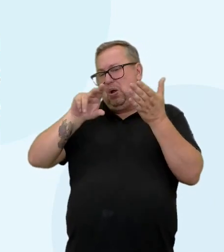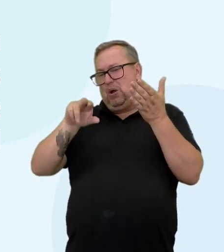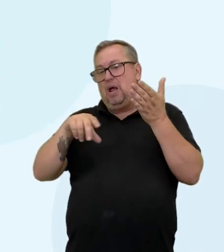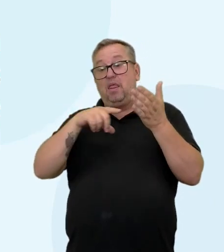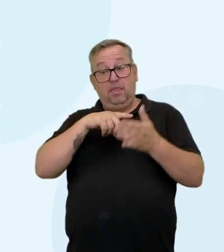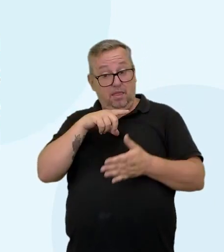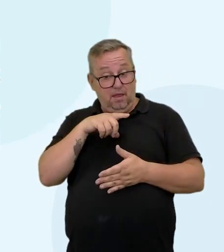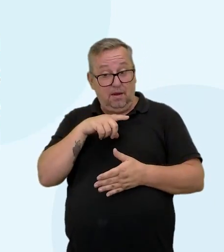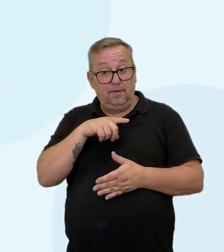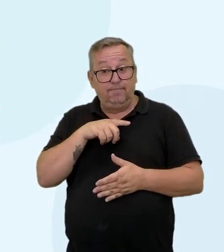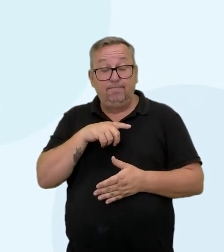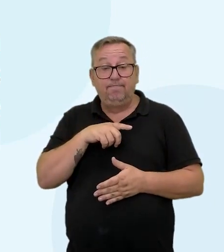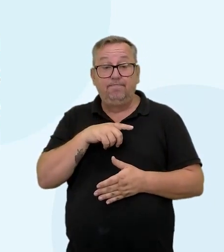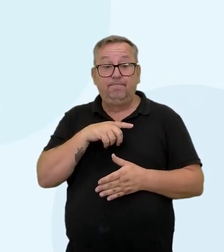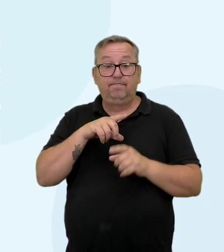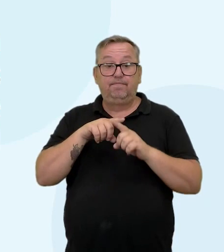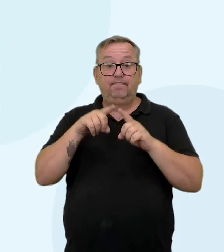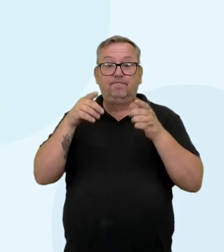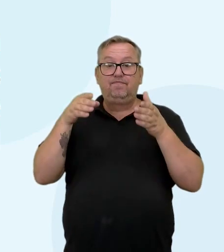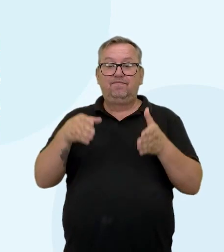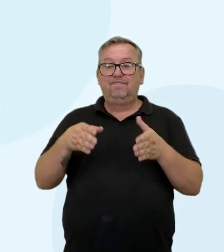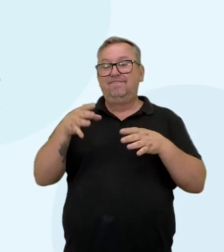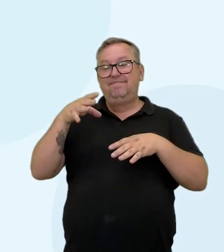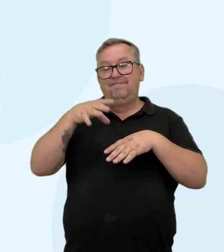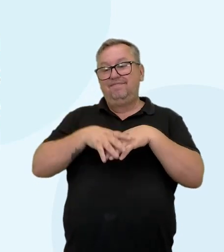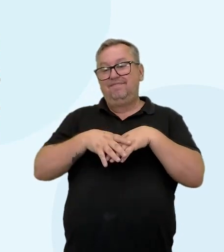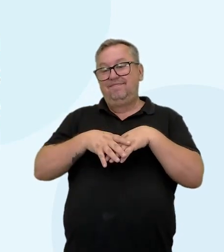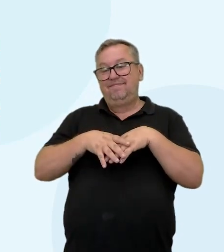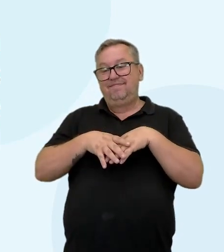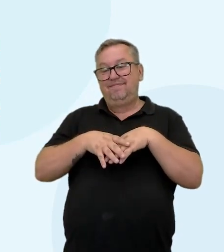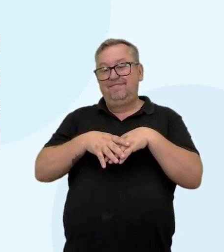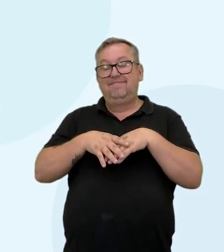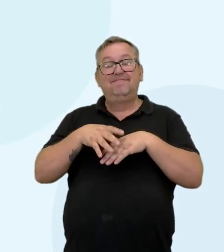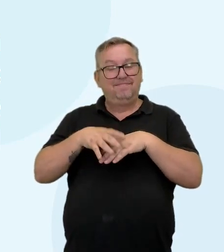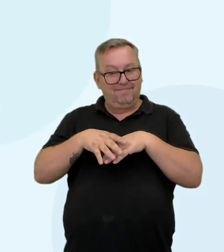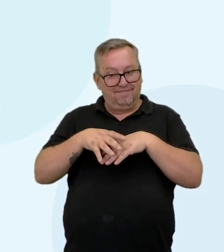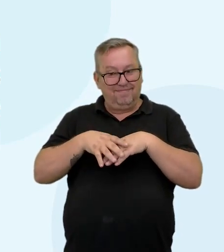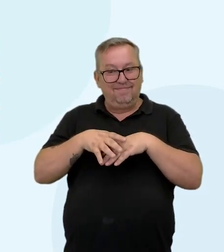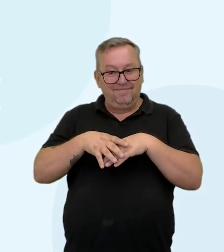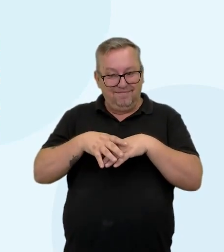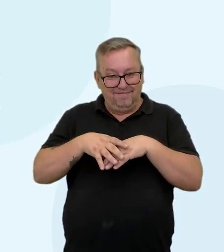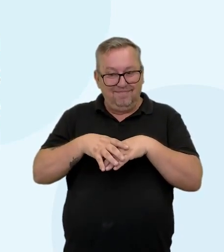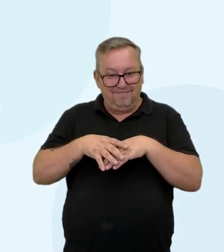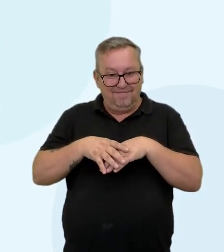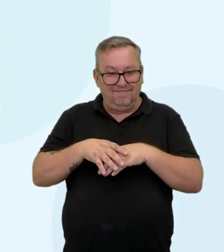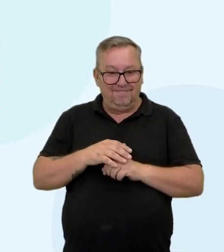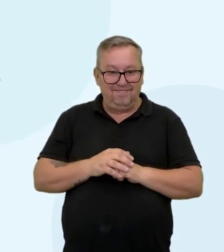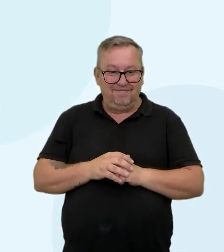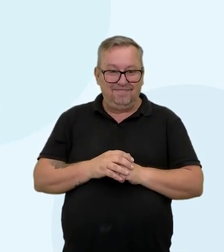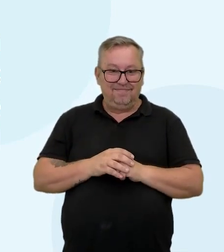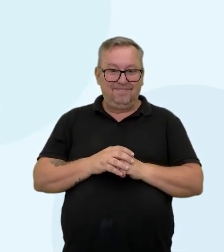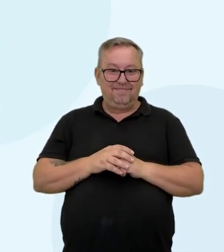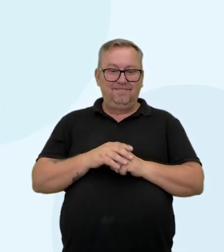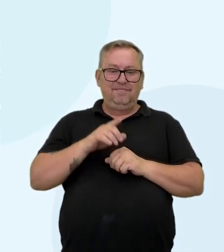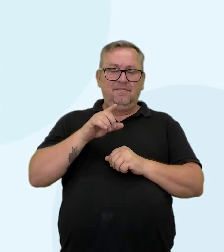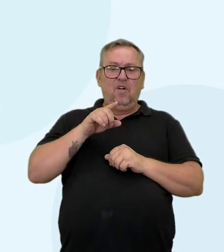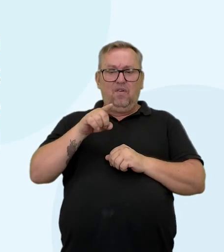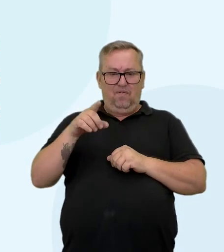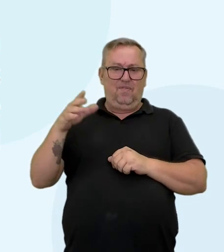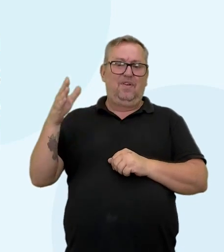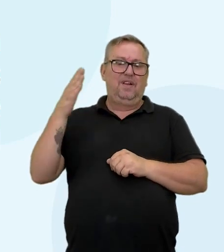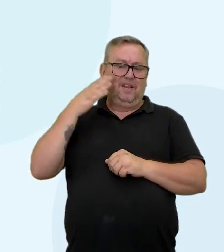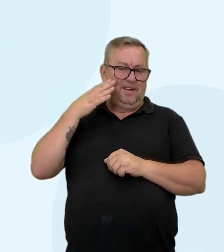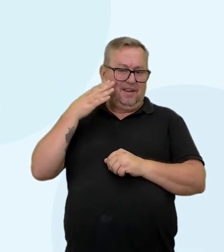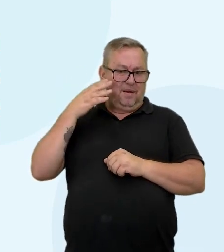etc. Não é? Mas o foco aqui, como vocês bem sabem, são problemas de matemática. Bom, você tem ideia de